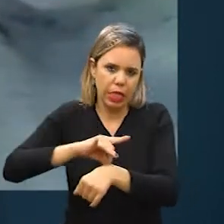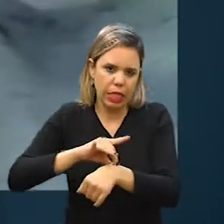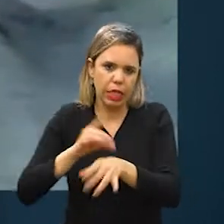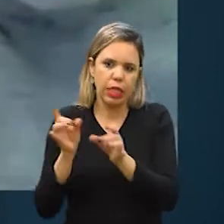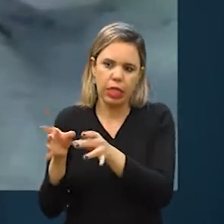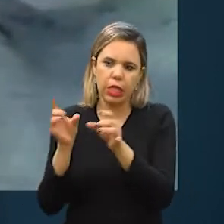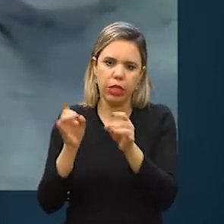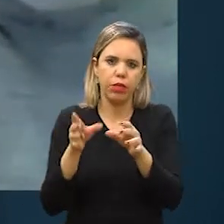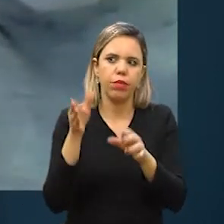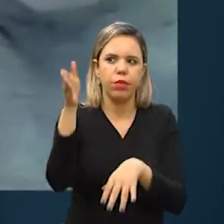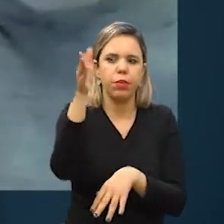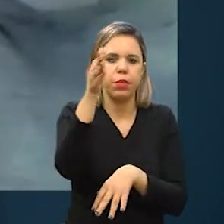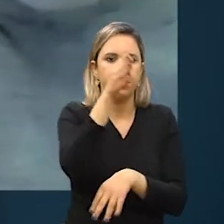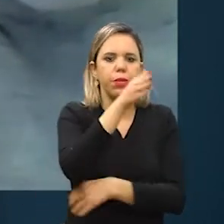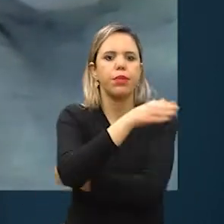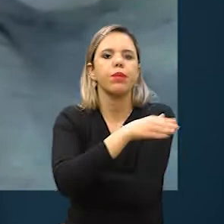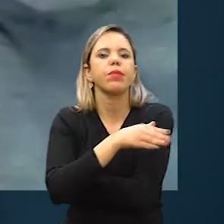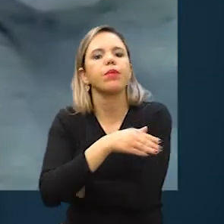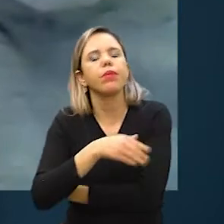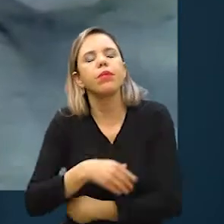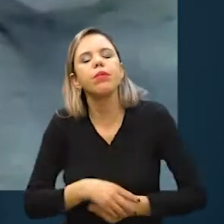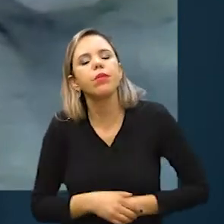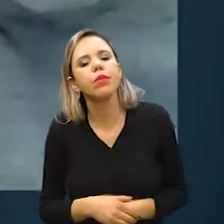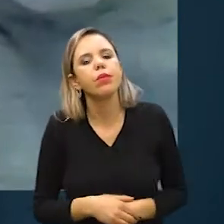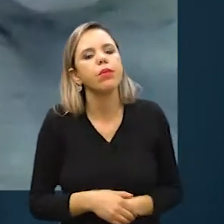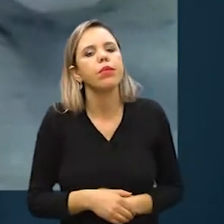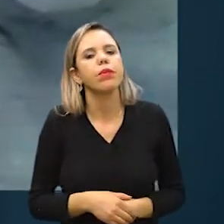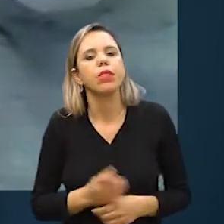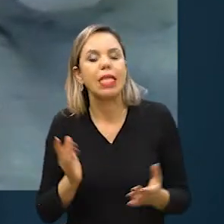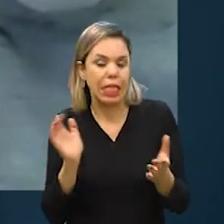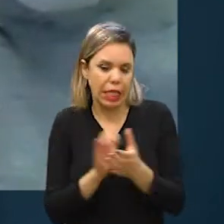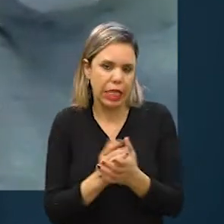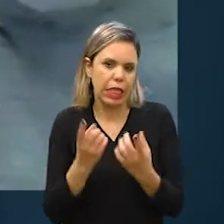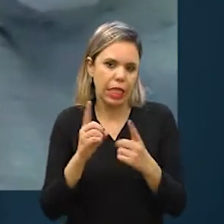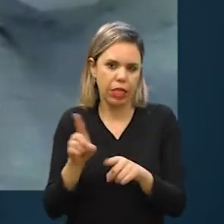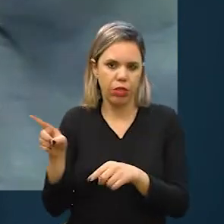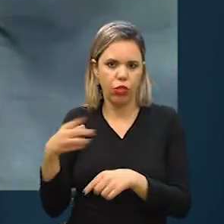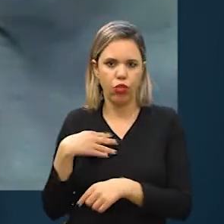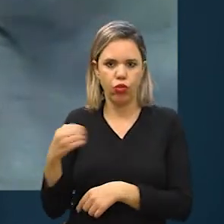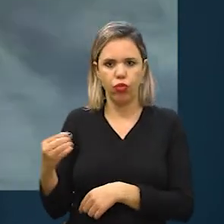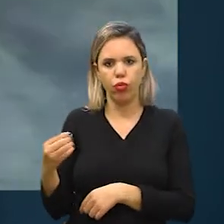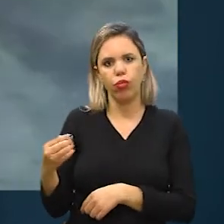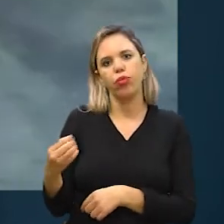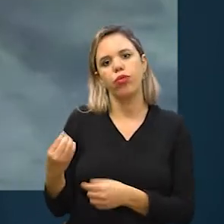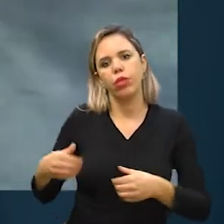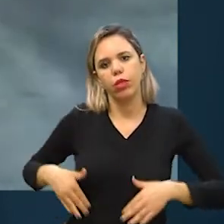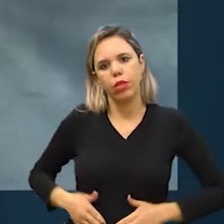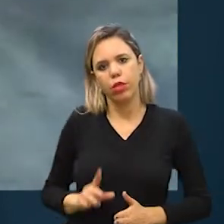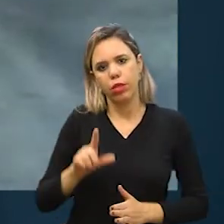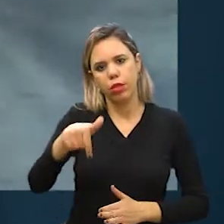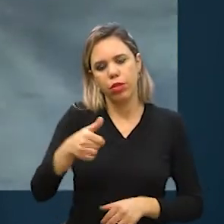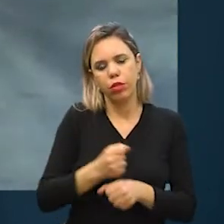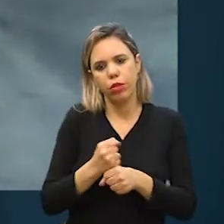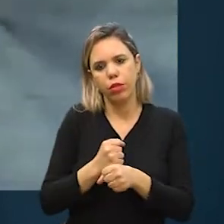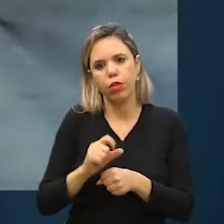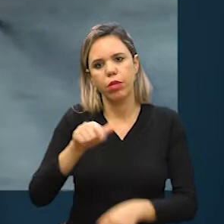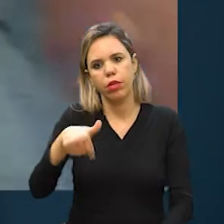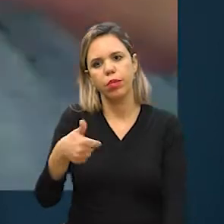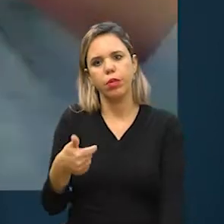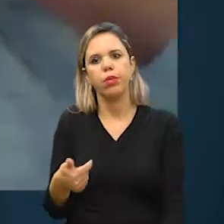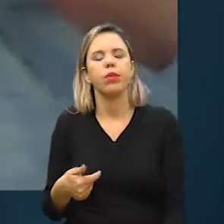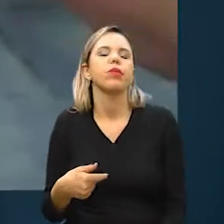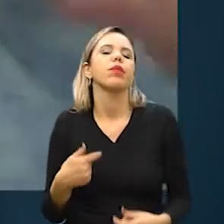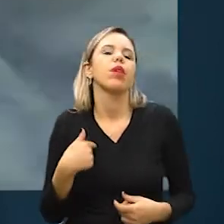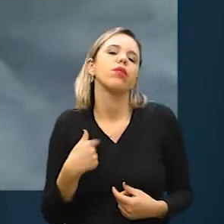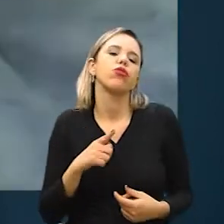Comecei a vender seguro de porta em porta. Me casei, o Daniel nasceu depois de alguns anos.